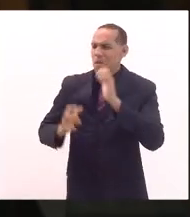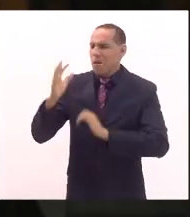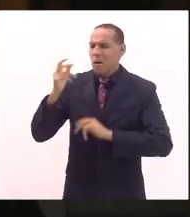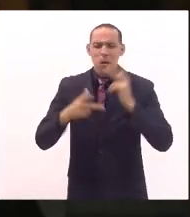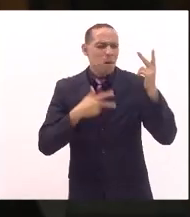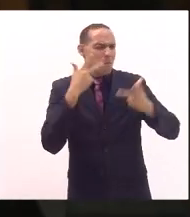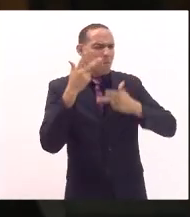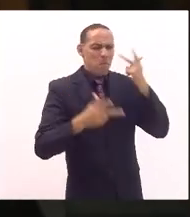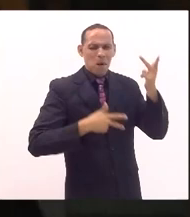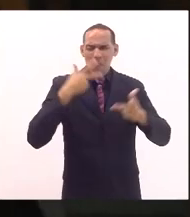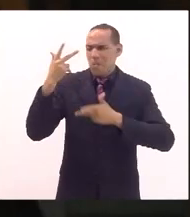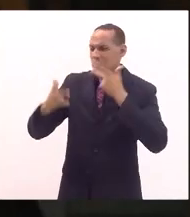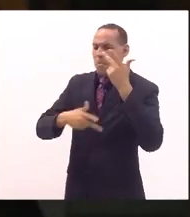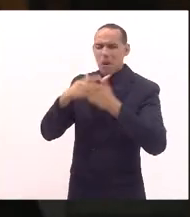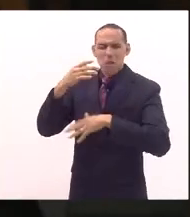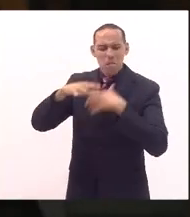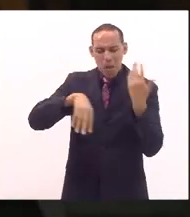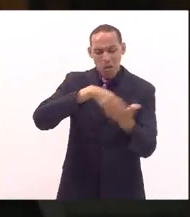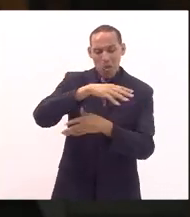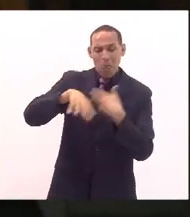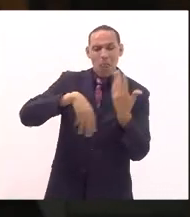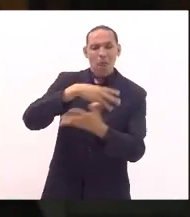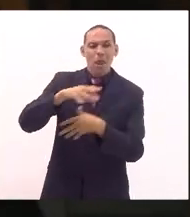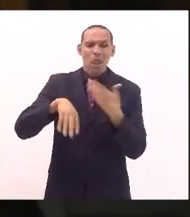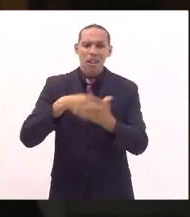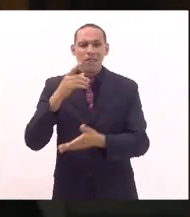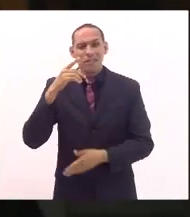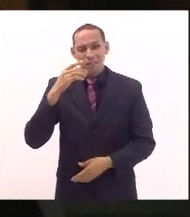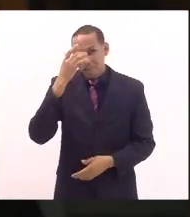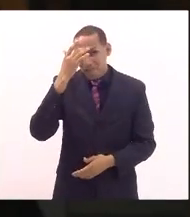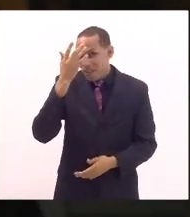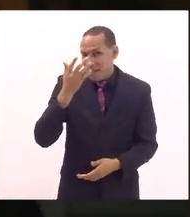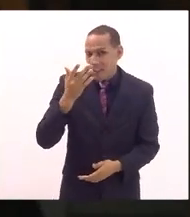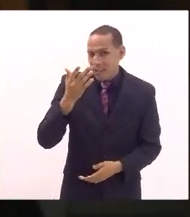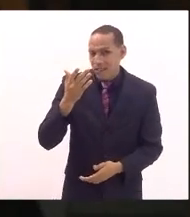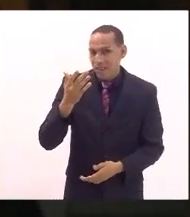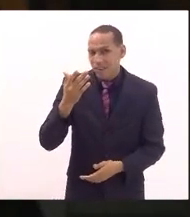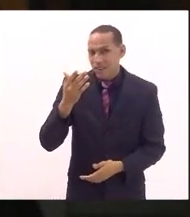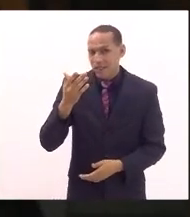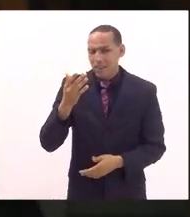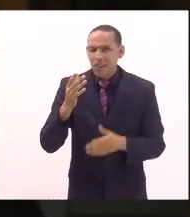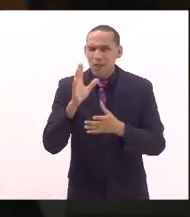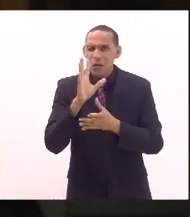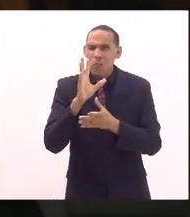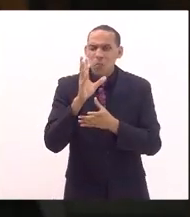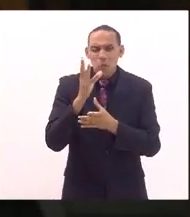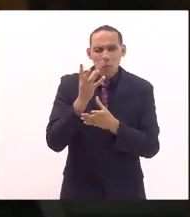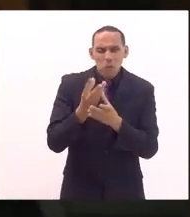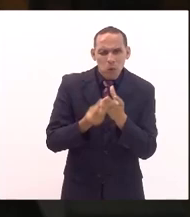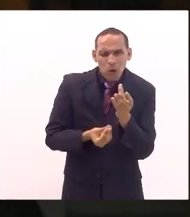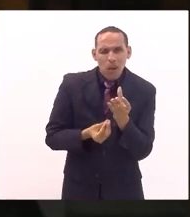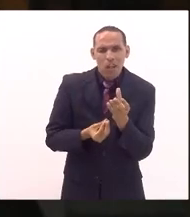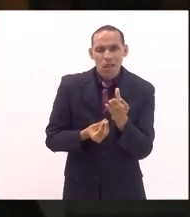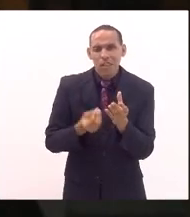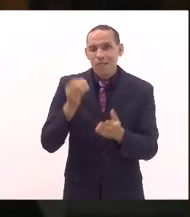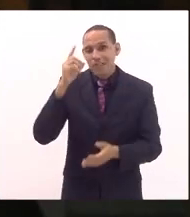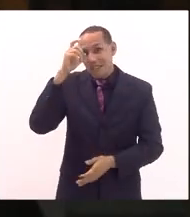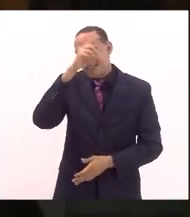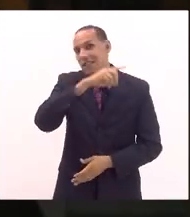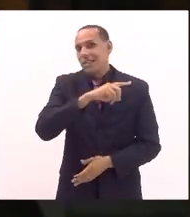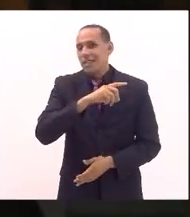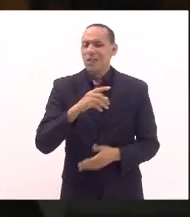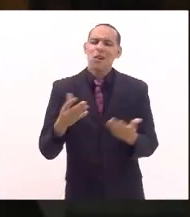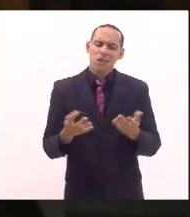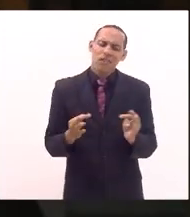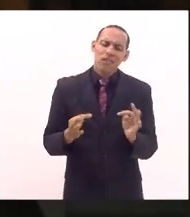simultaneamente Então não é muito fácil você fazer esse processo de depuração mesmo sabendo que hoje